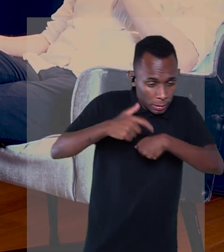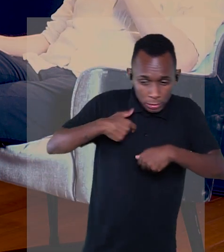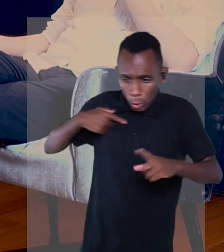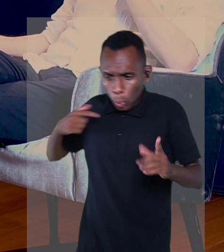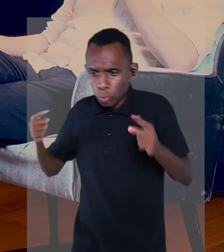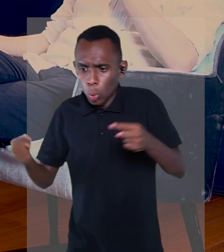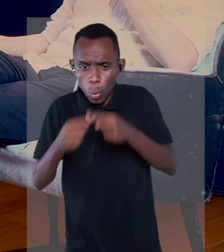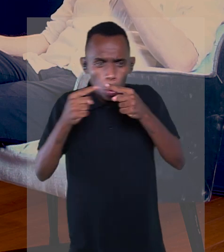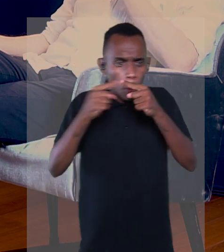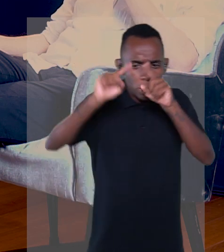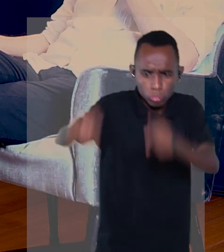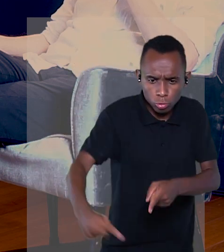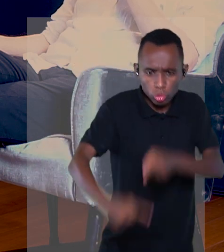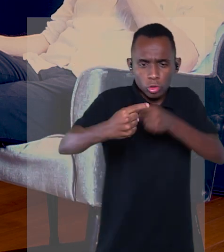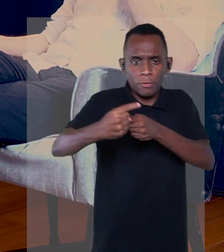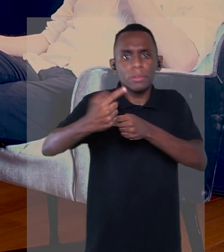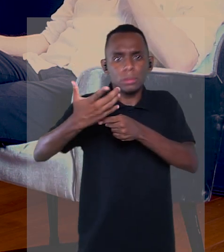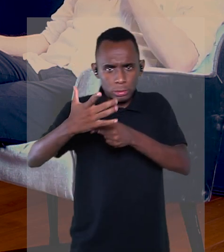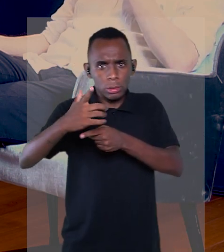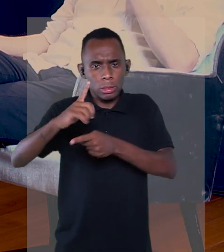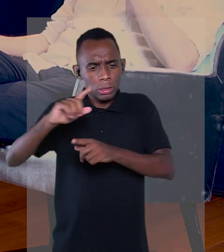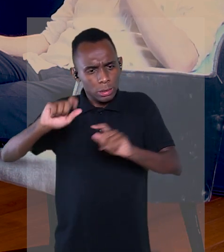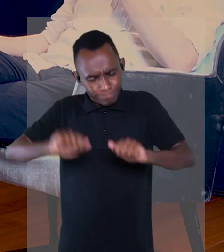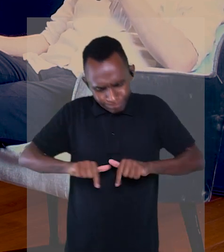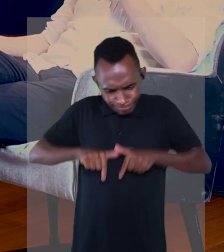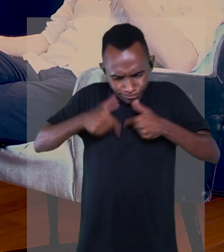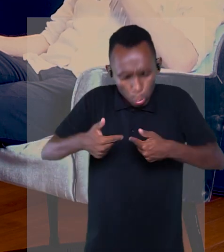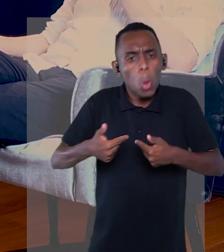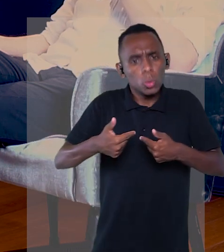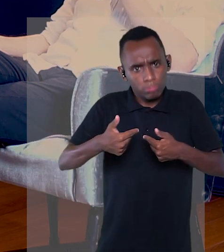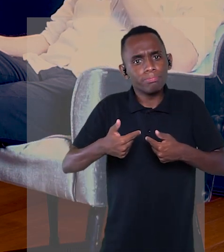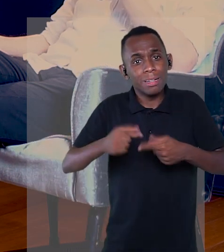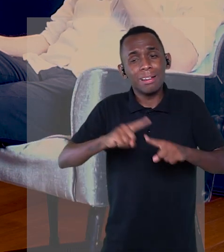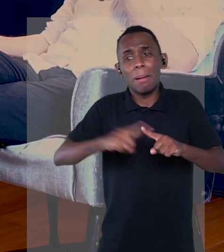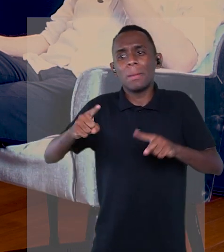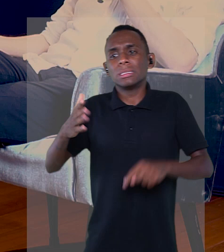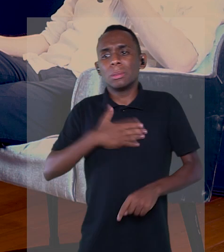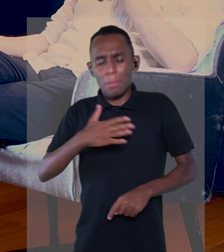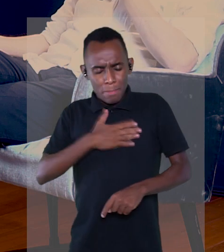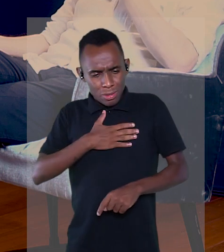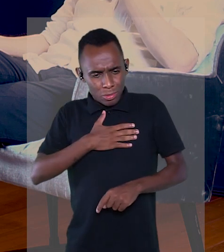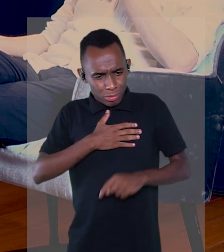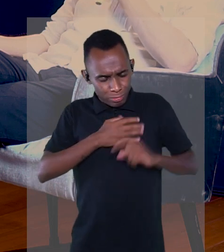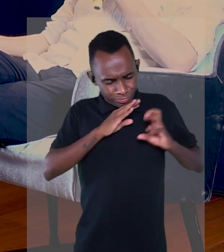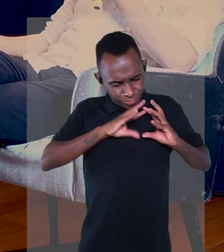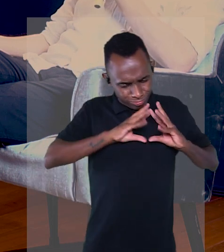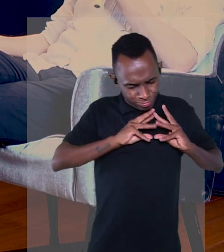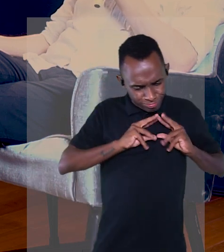da luta, ostento a dura empunhadora proa, mas o meu peito se